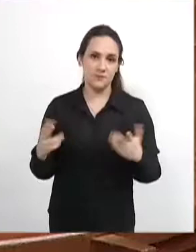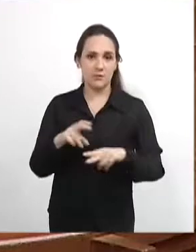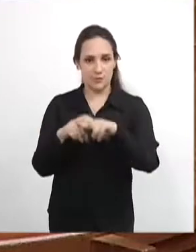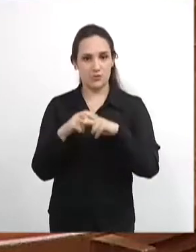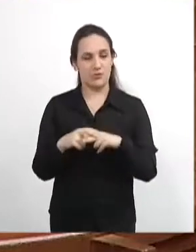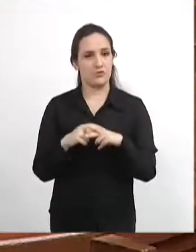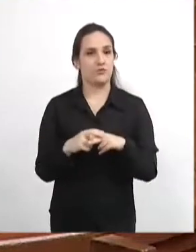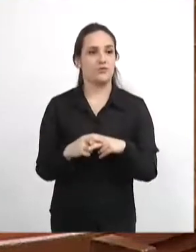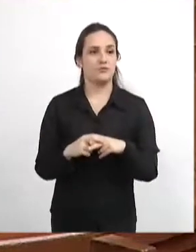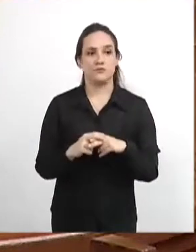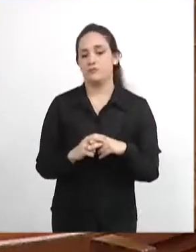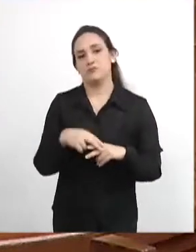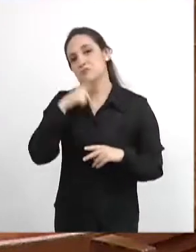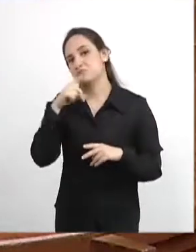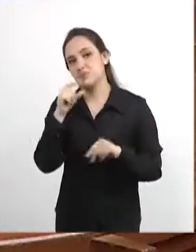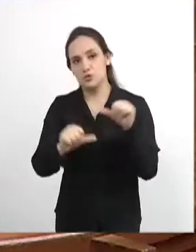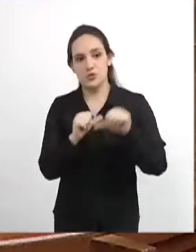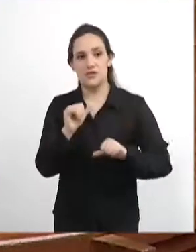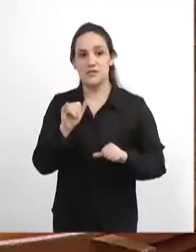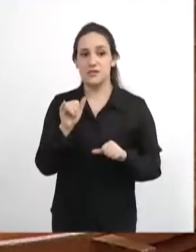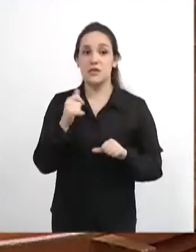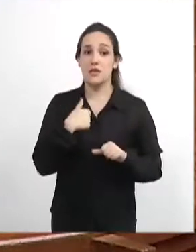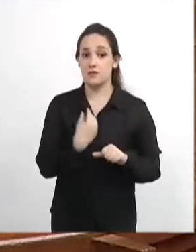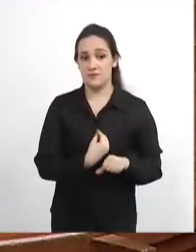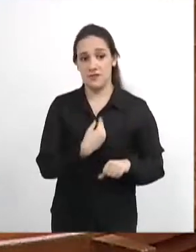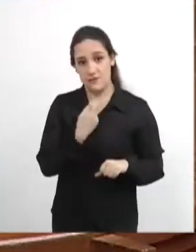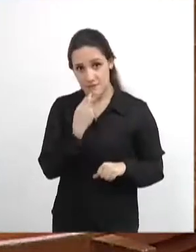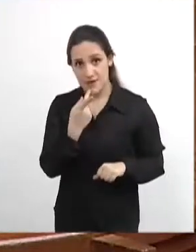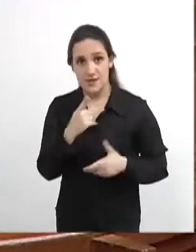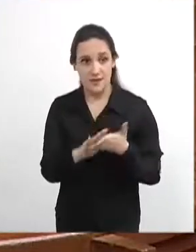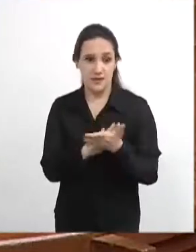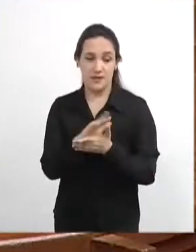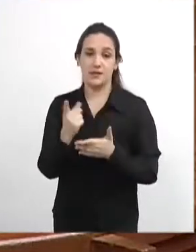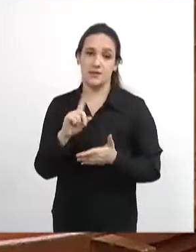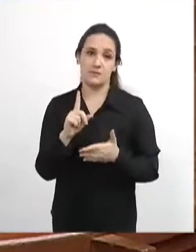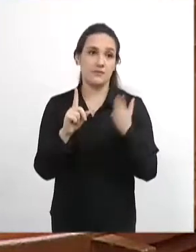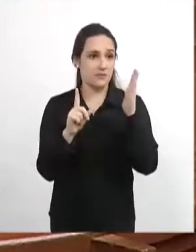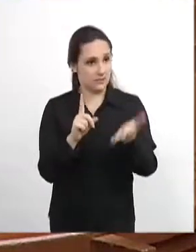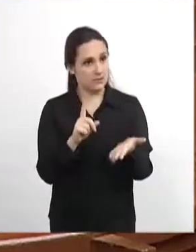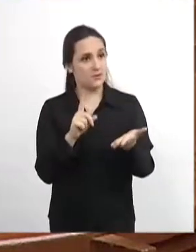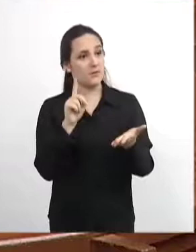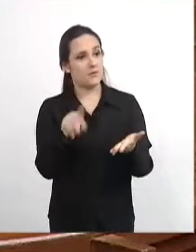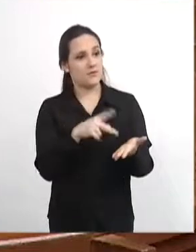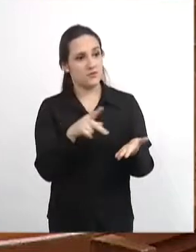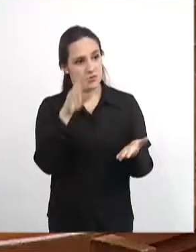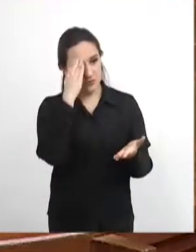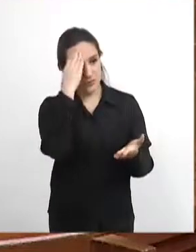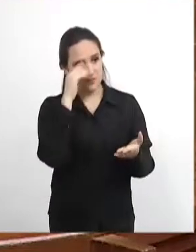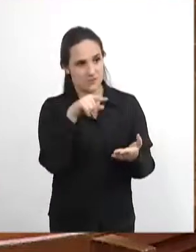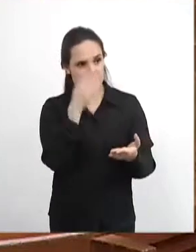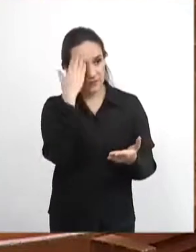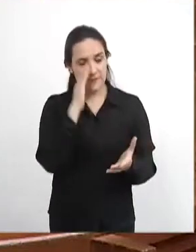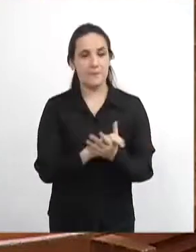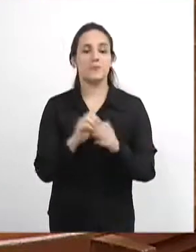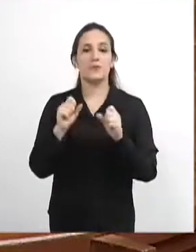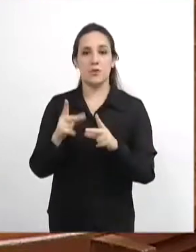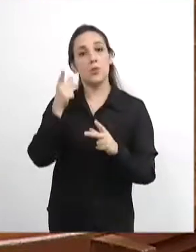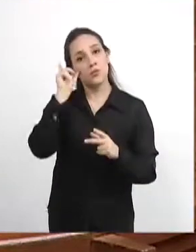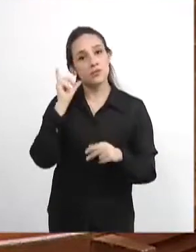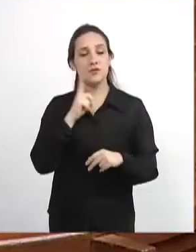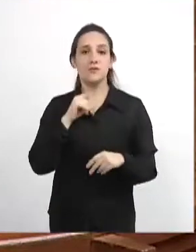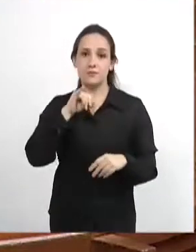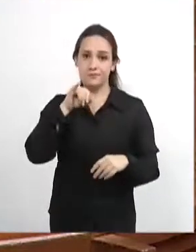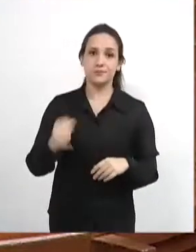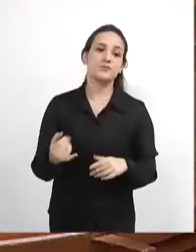da gente mudar se não for a gente participando, deputado e também o professor Barbosinha. E ontem tivemos aqui o privilégio